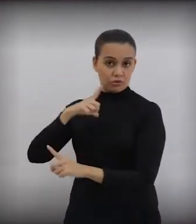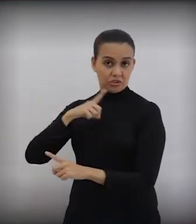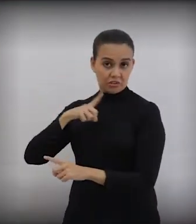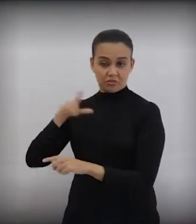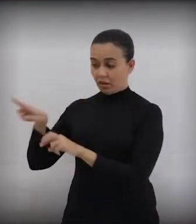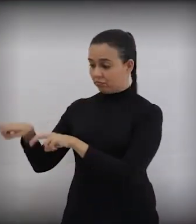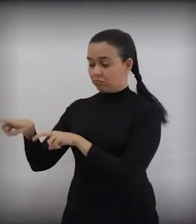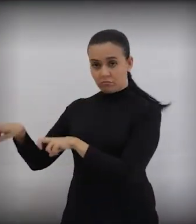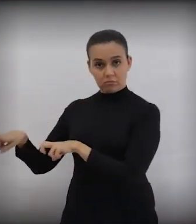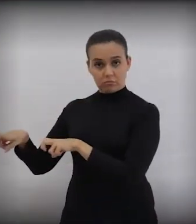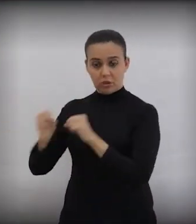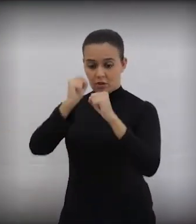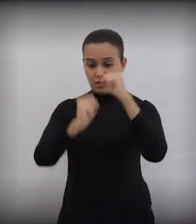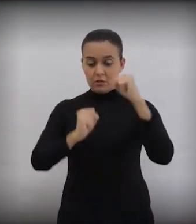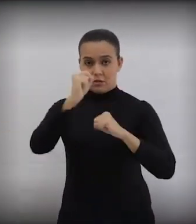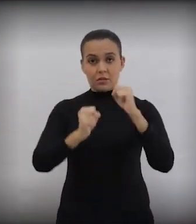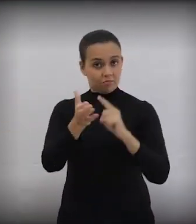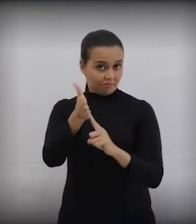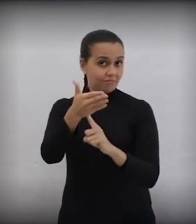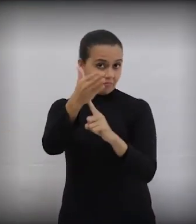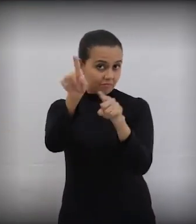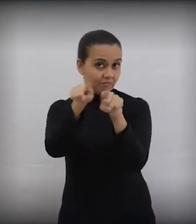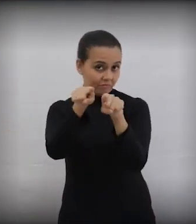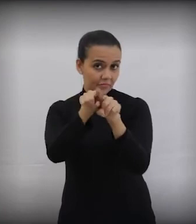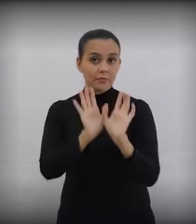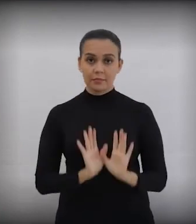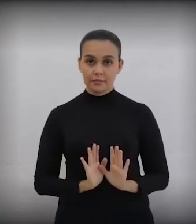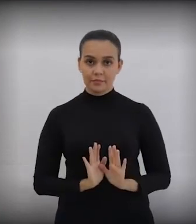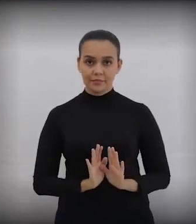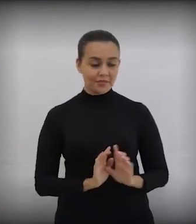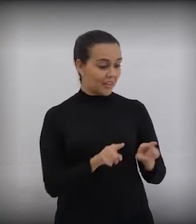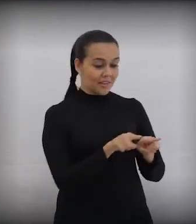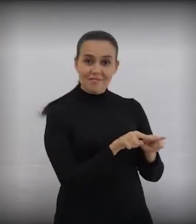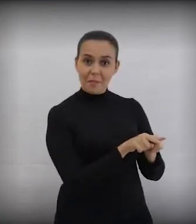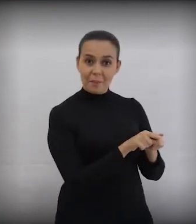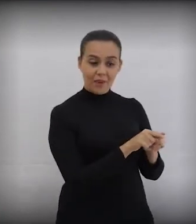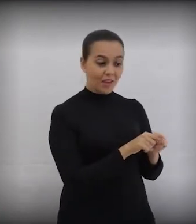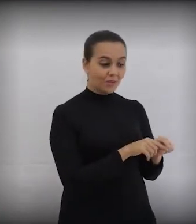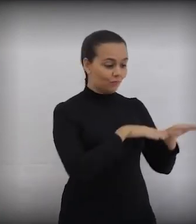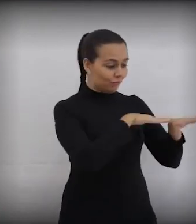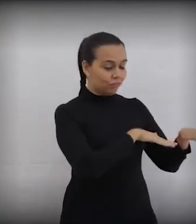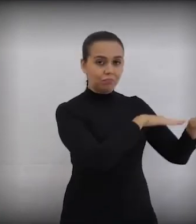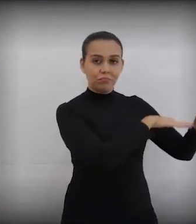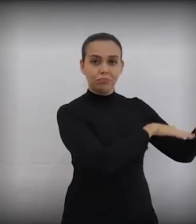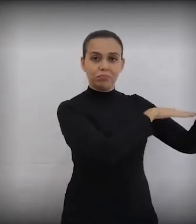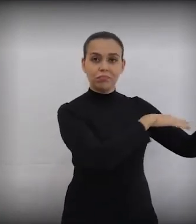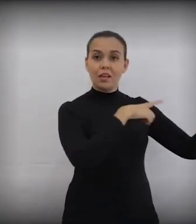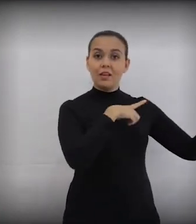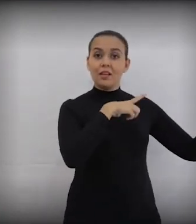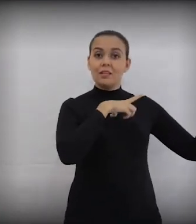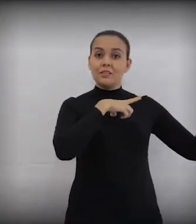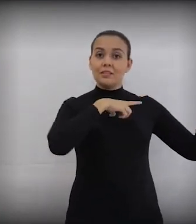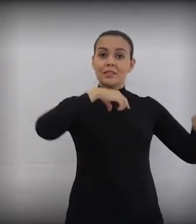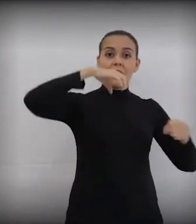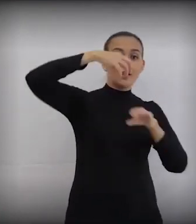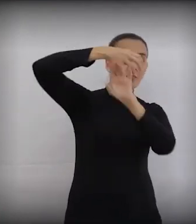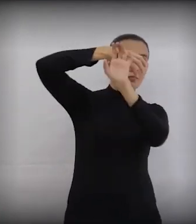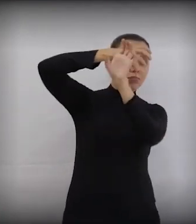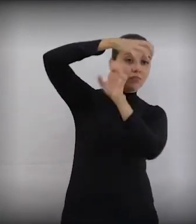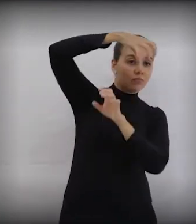agricultura, as indústrias, obviamente, e, no caso dos exércitos, um drone é muito mais eficaz do que um